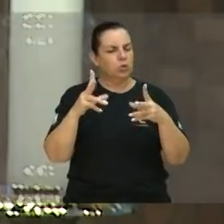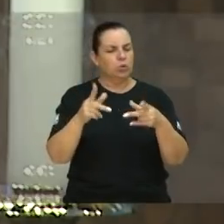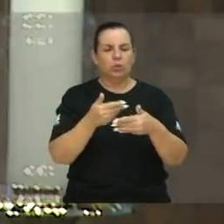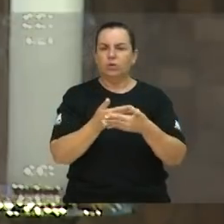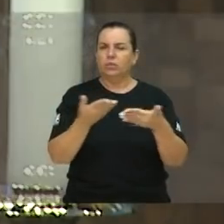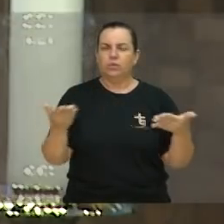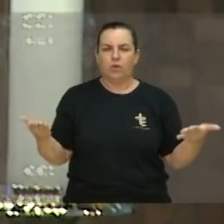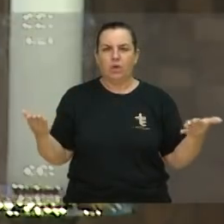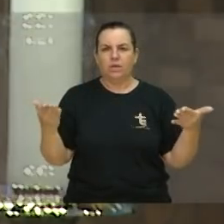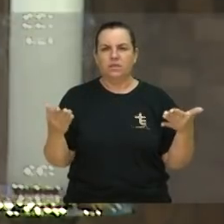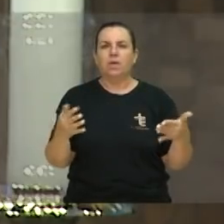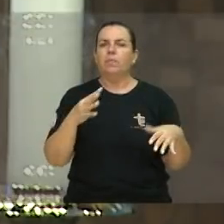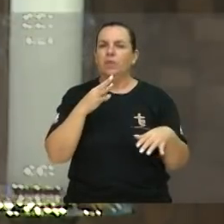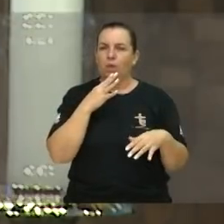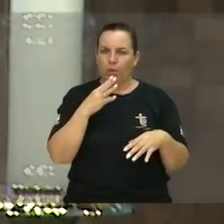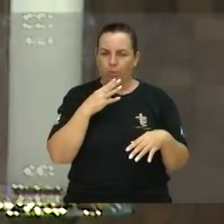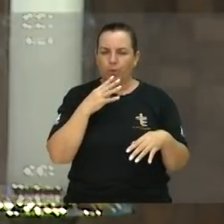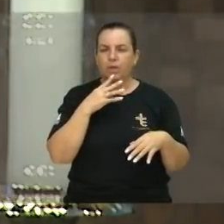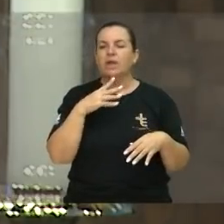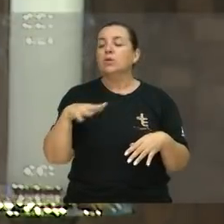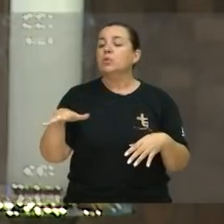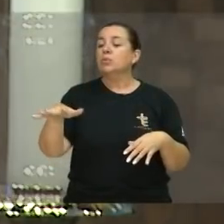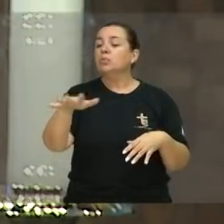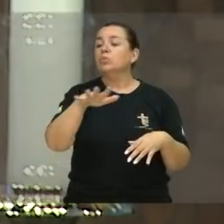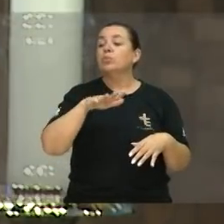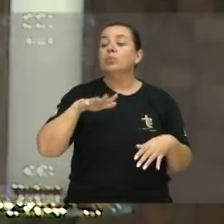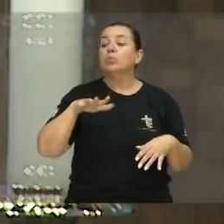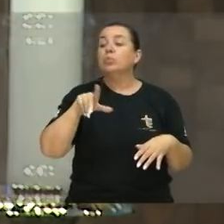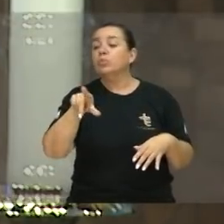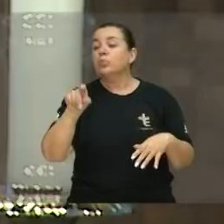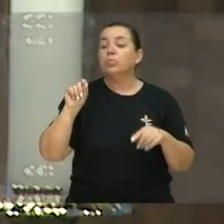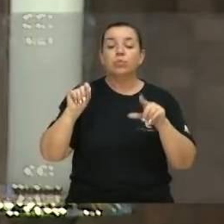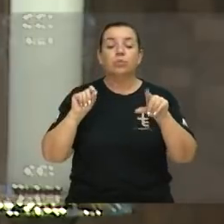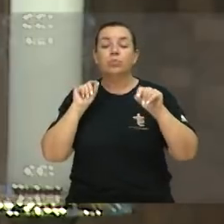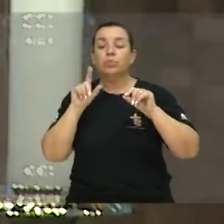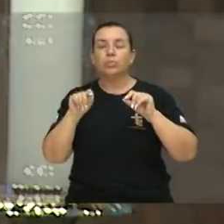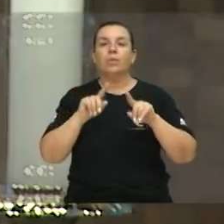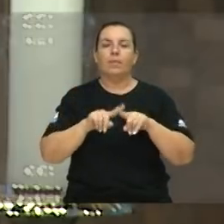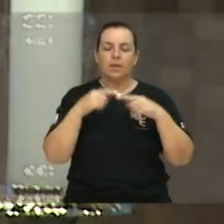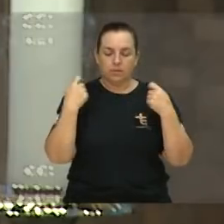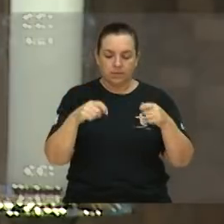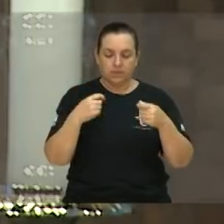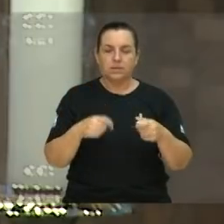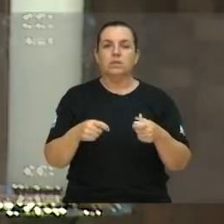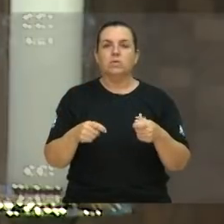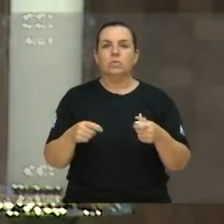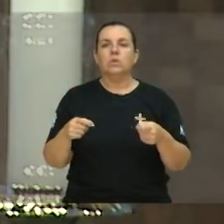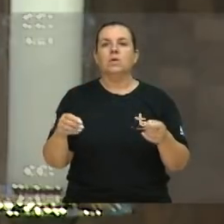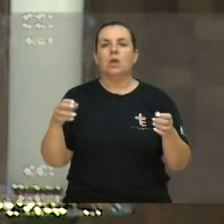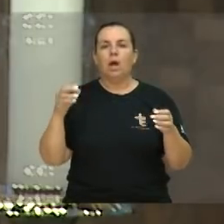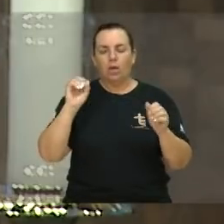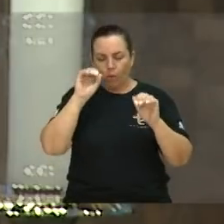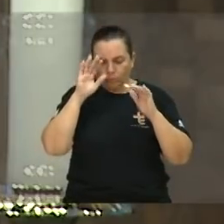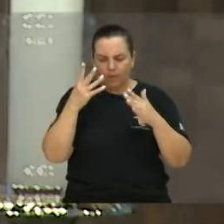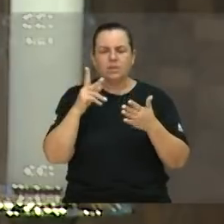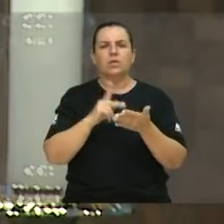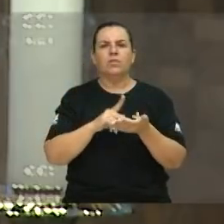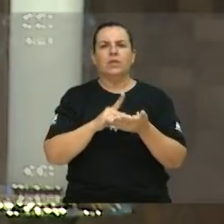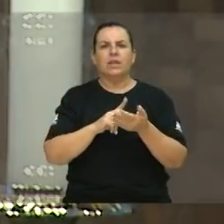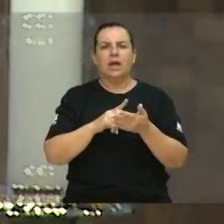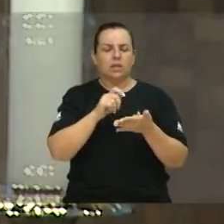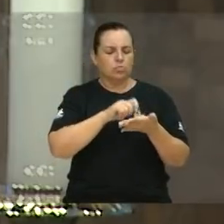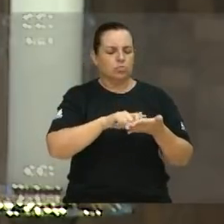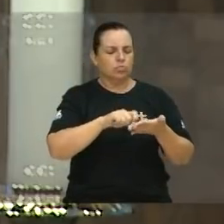vós e eu conheço os que escolhi mas é preciso que se cumpra a escritura aquele que